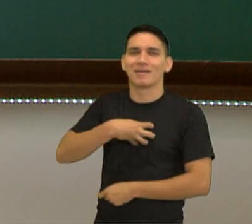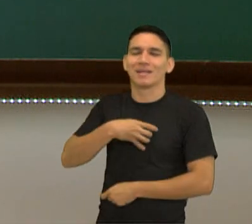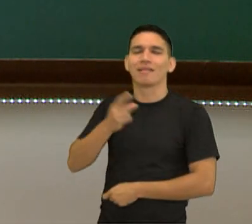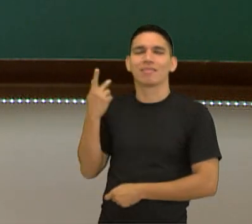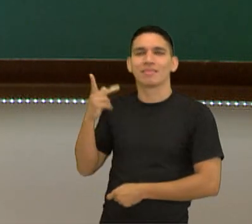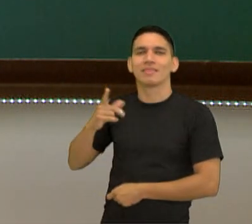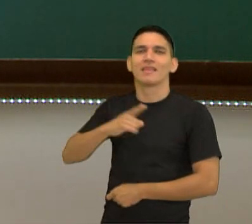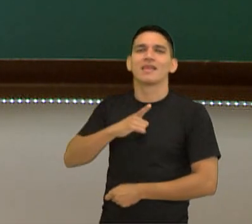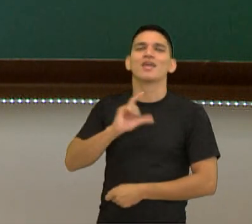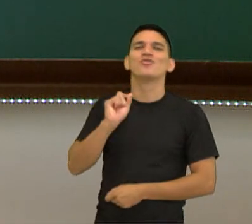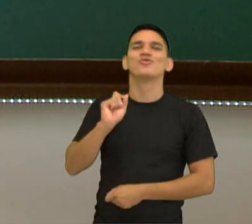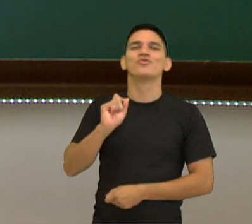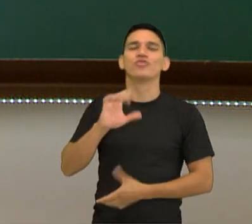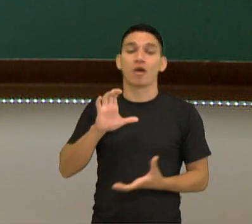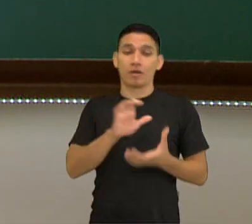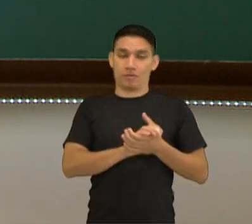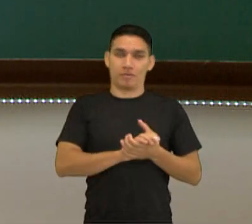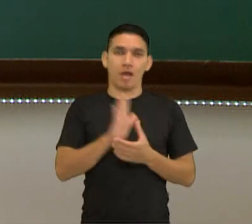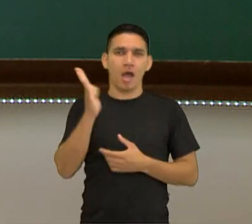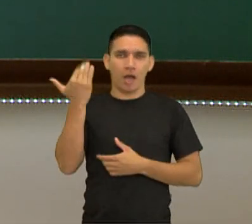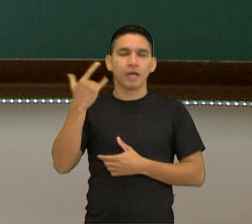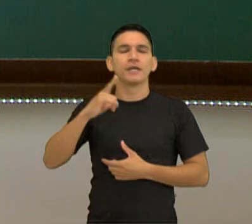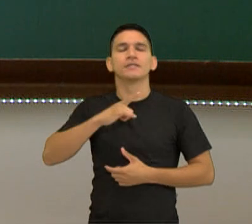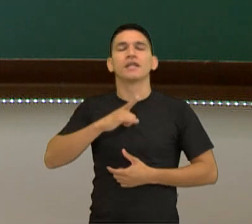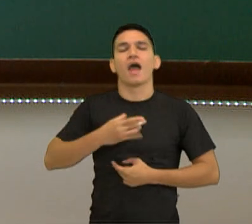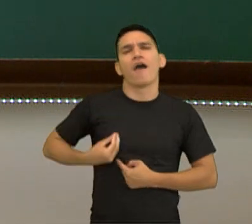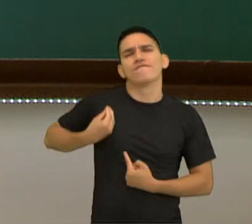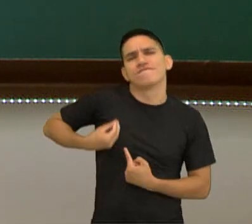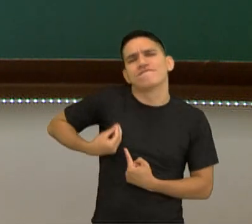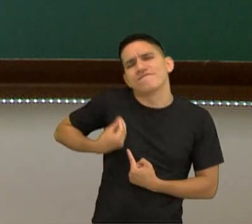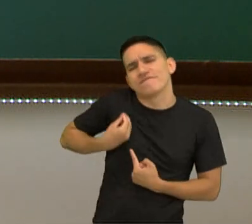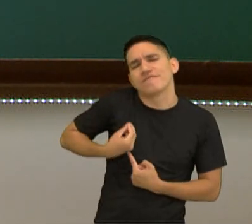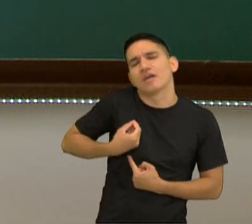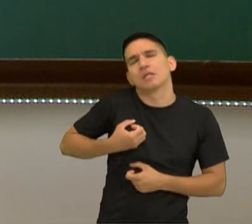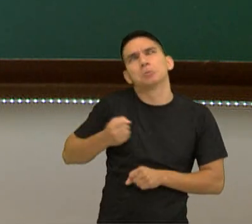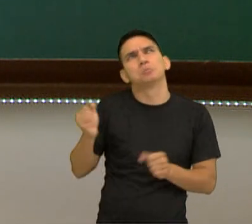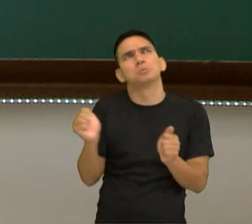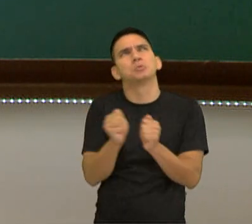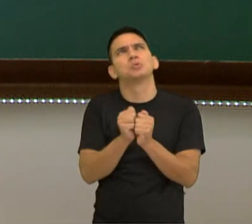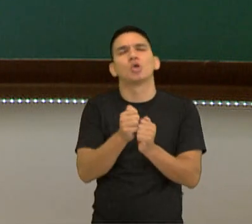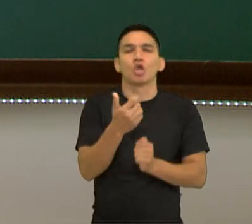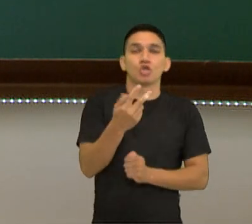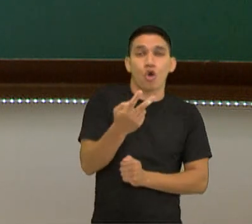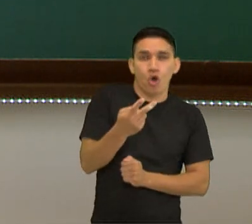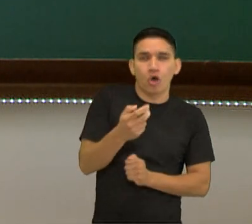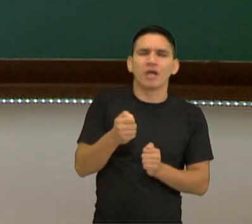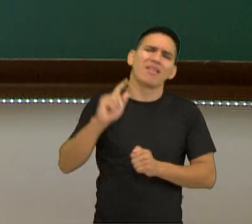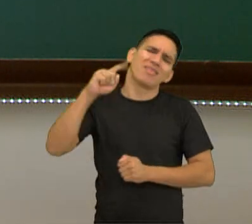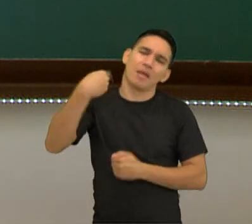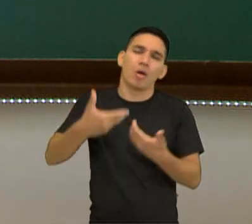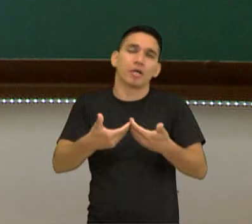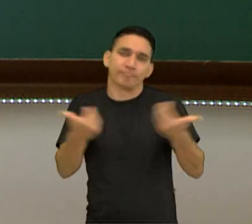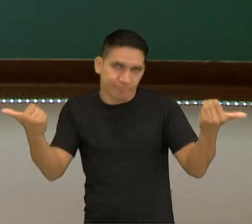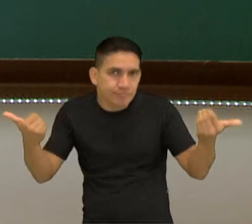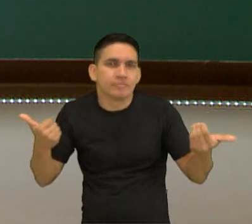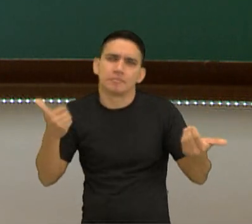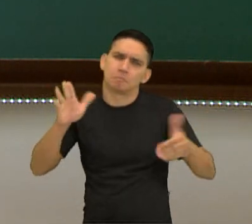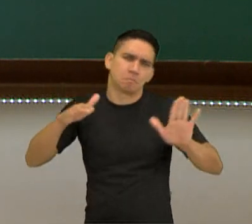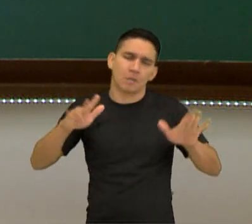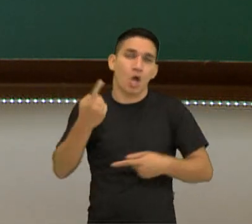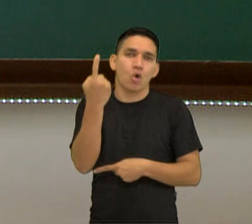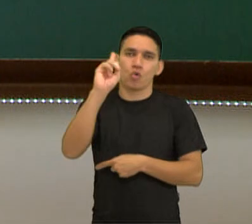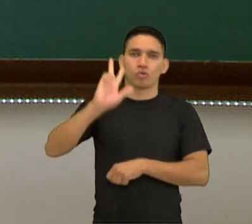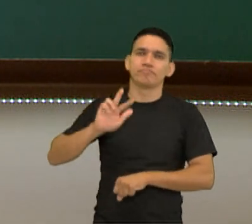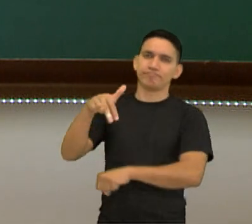um cônjuge em que ela viveu muito tempo, 12 anos, inclusive trabalhou com ela. Depois eles se separaram, depois de uma última